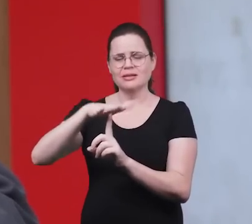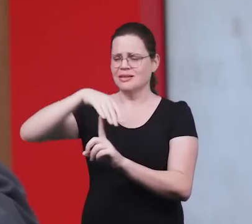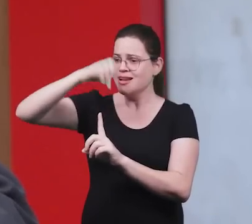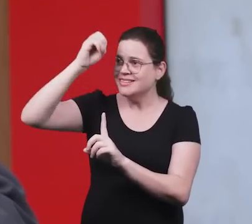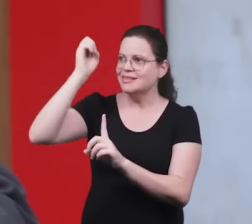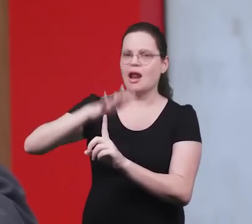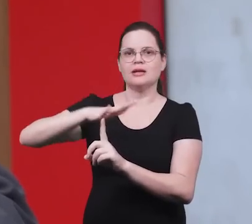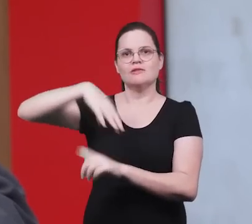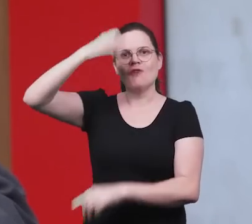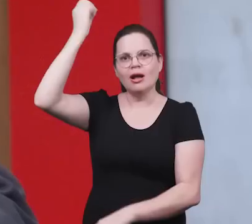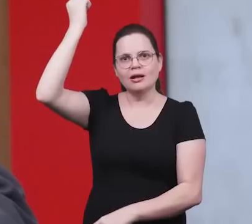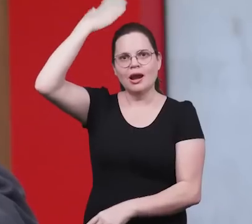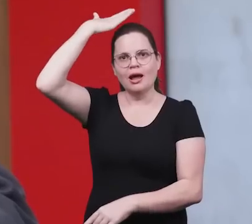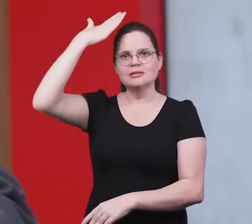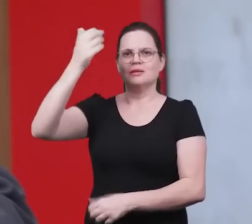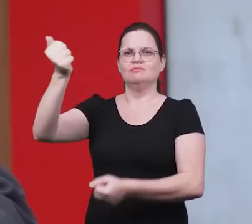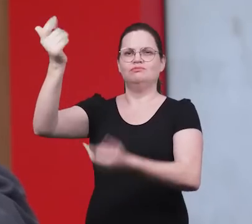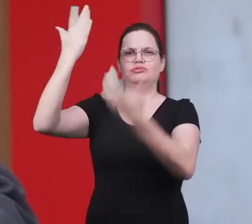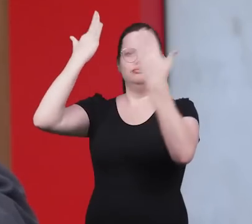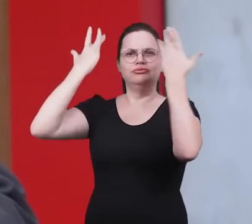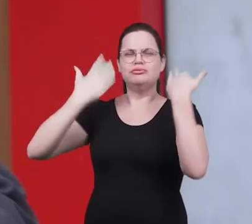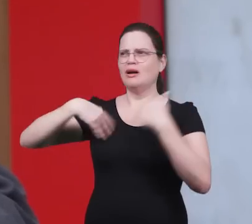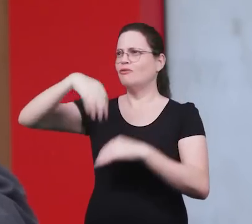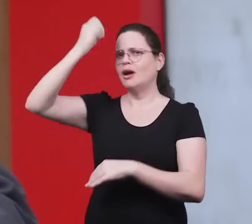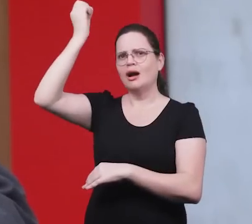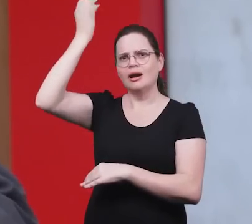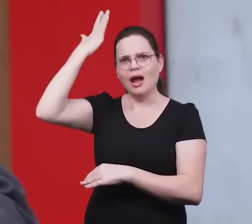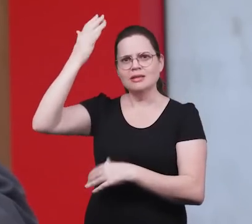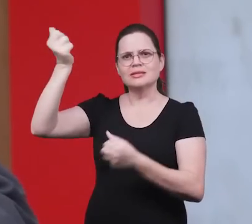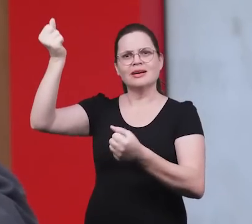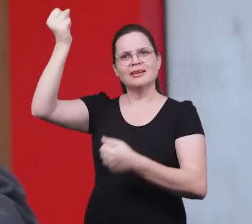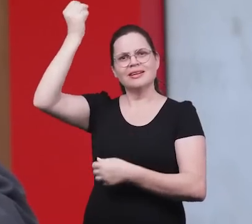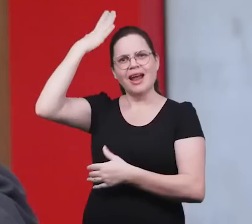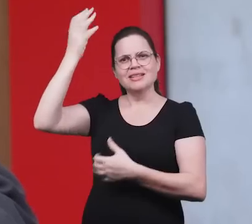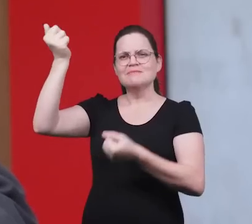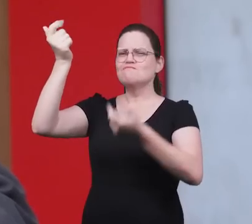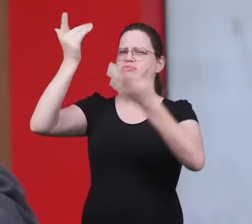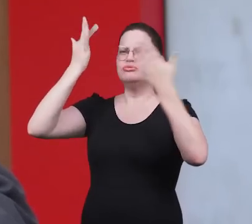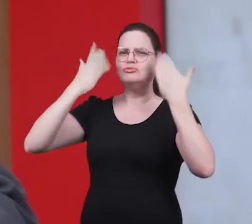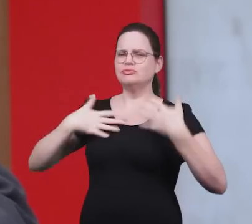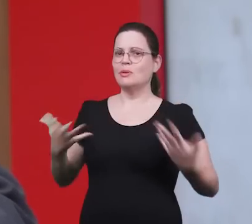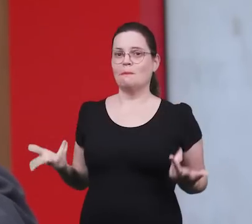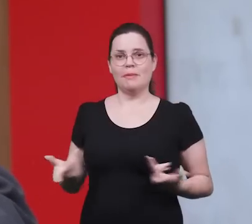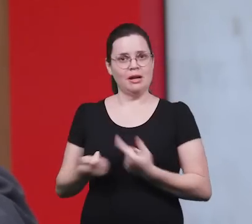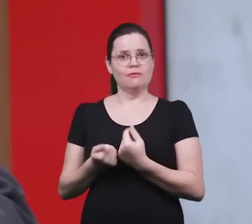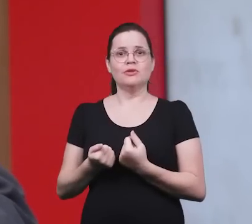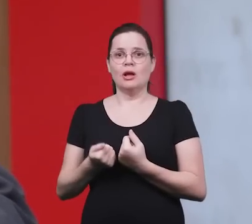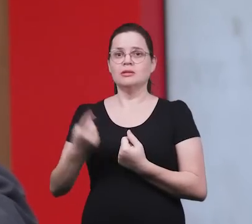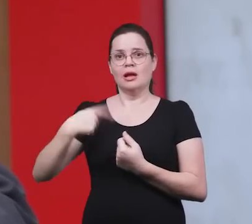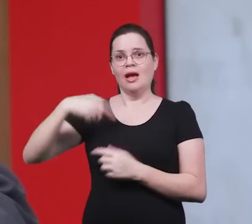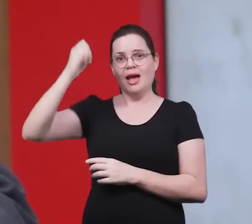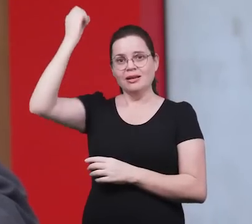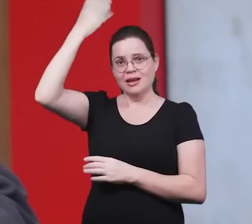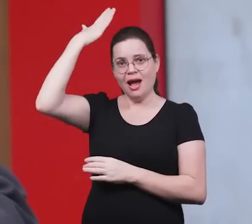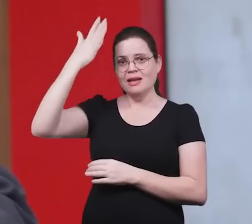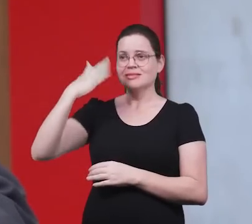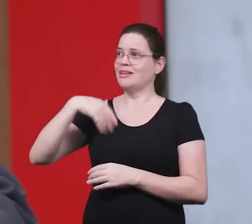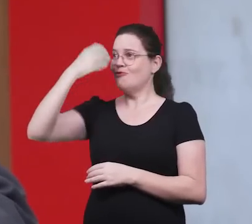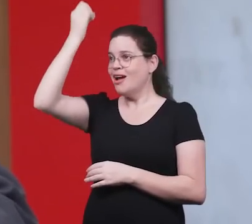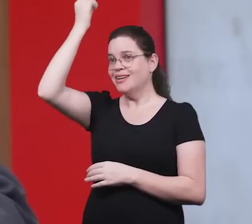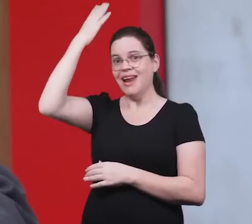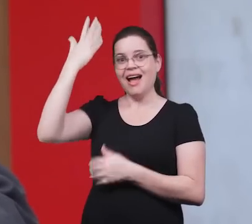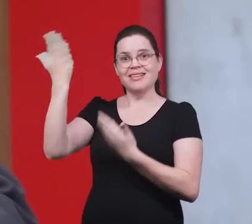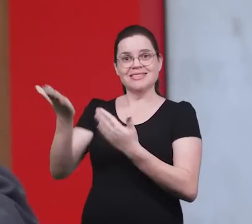graça, superabundante graça. Graça, graça, preciosa e doce graça. Foi graça,